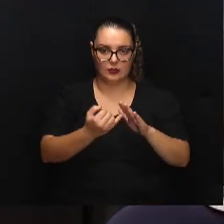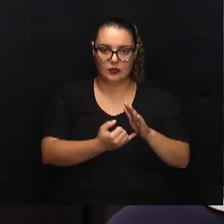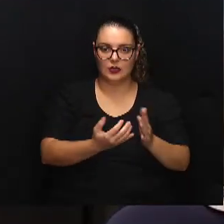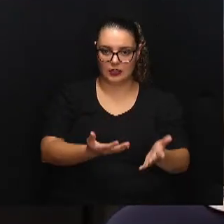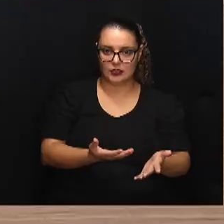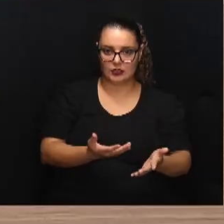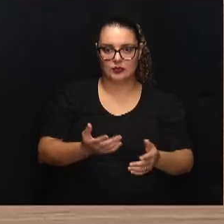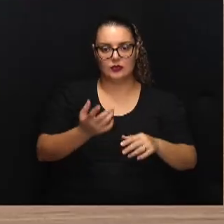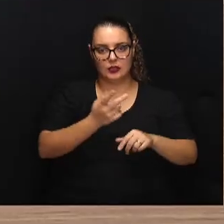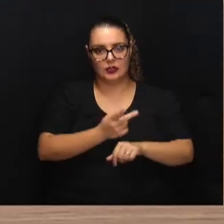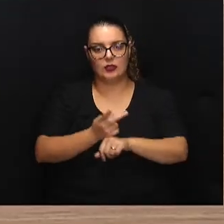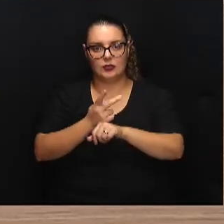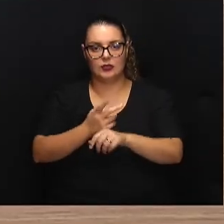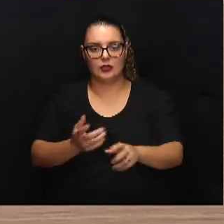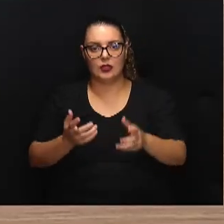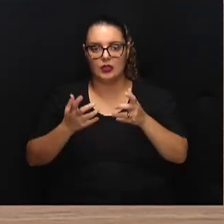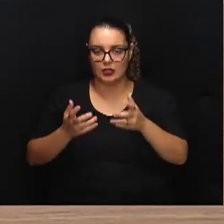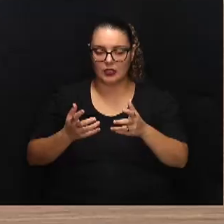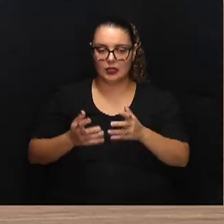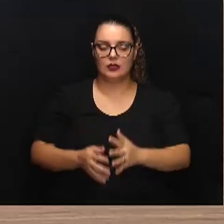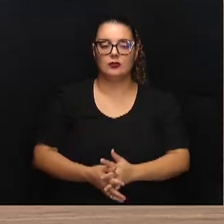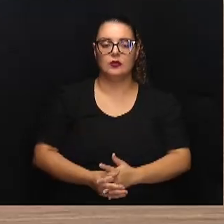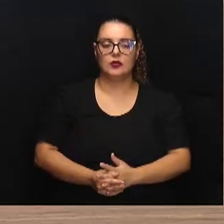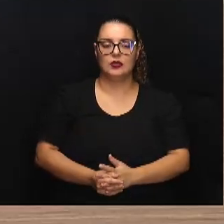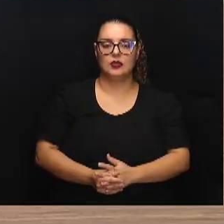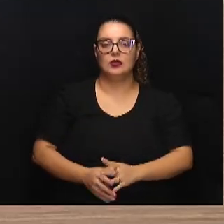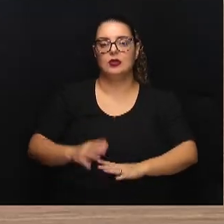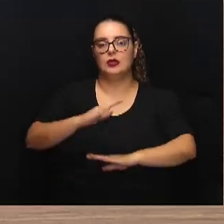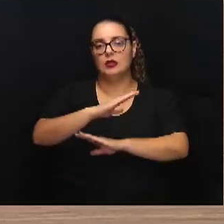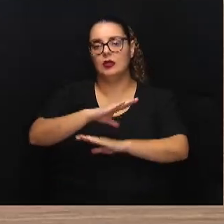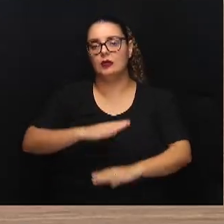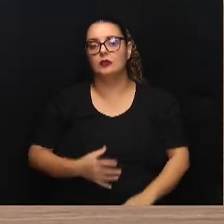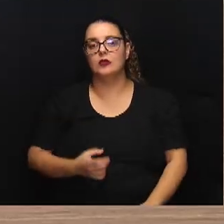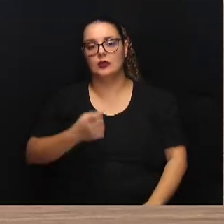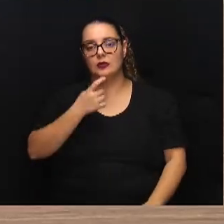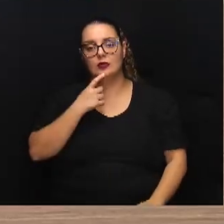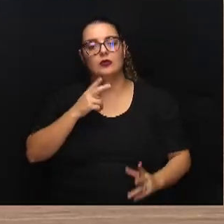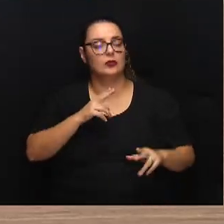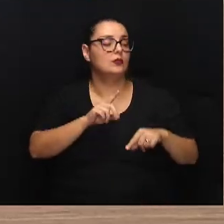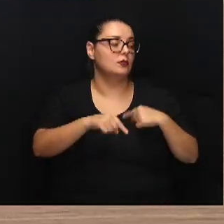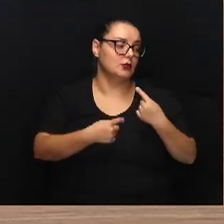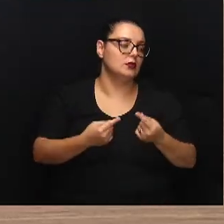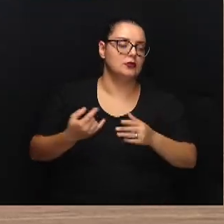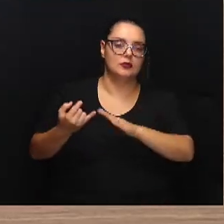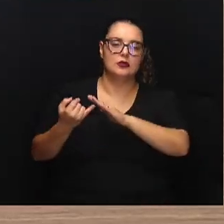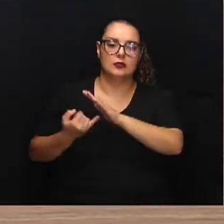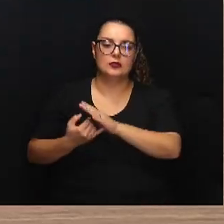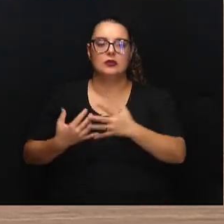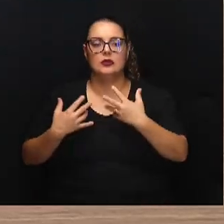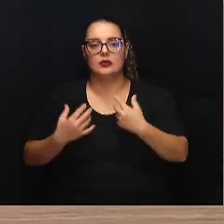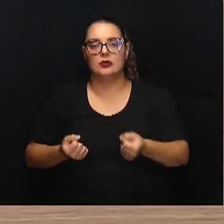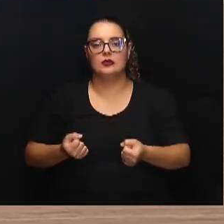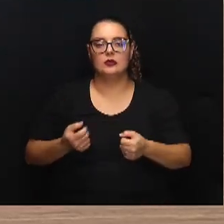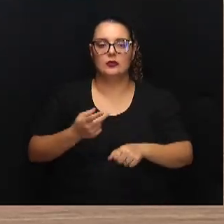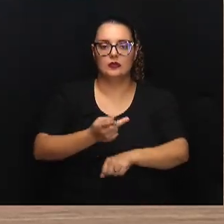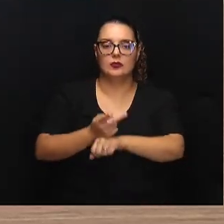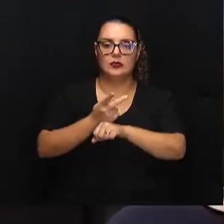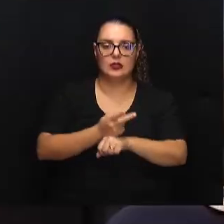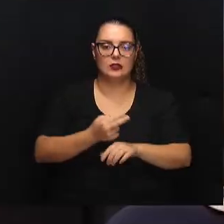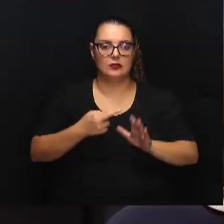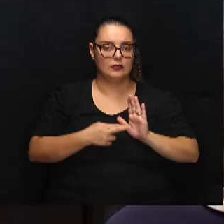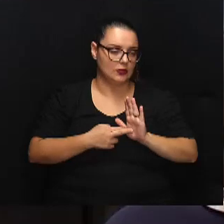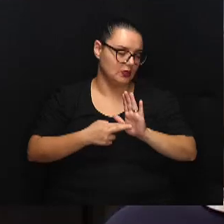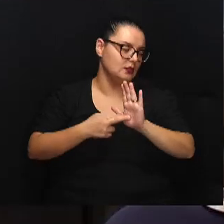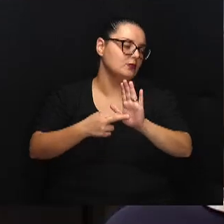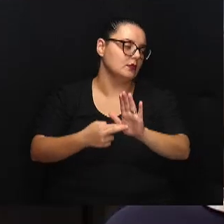essa premiação quer que a Câmara de Campinas, como as outras entidades que receberam o prêmio, sejam